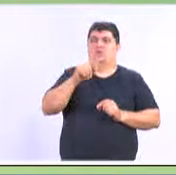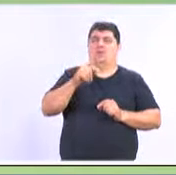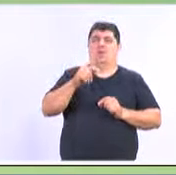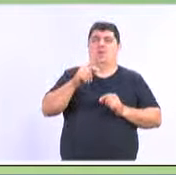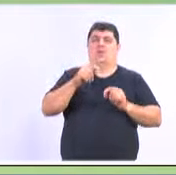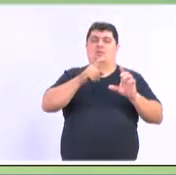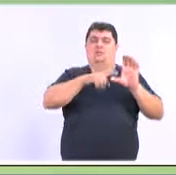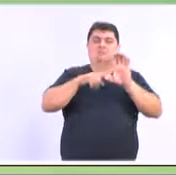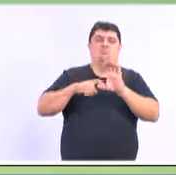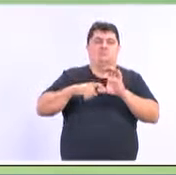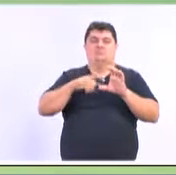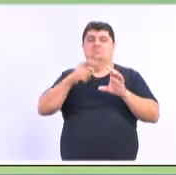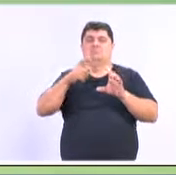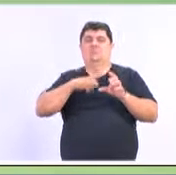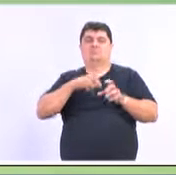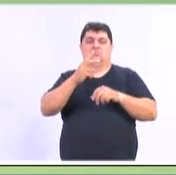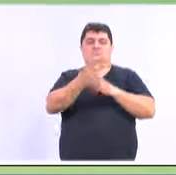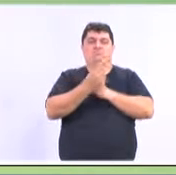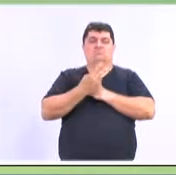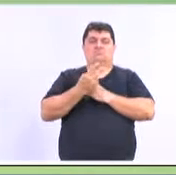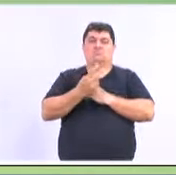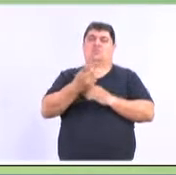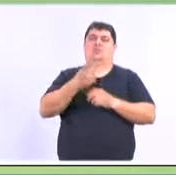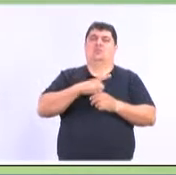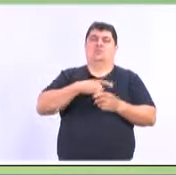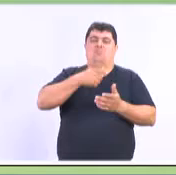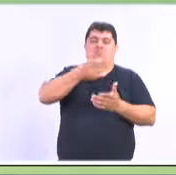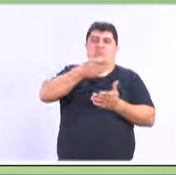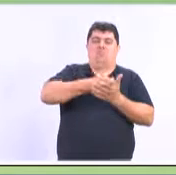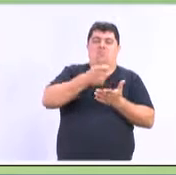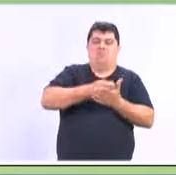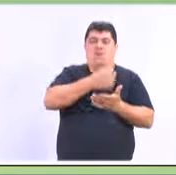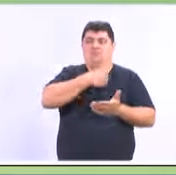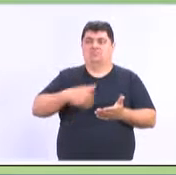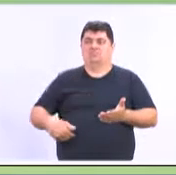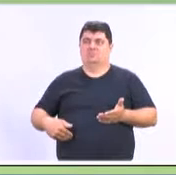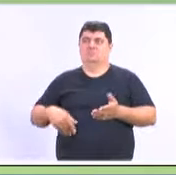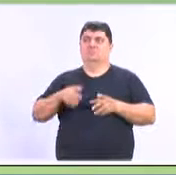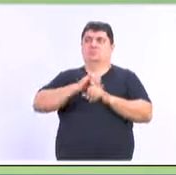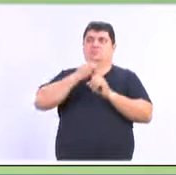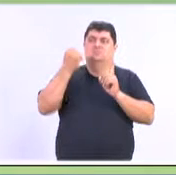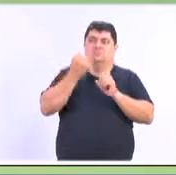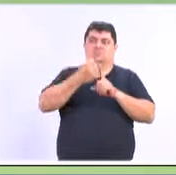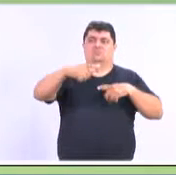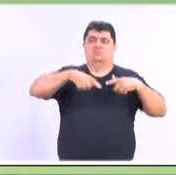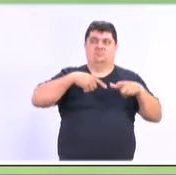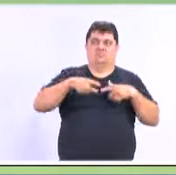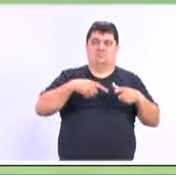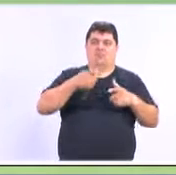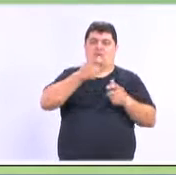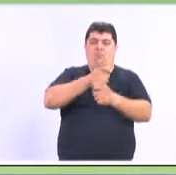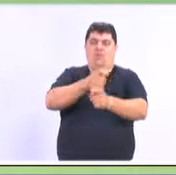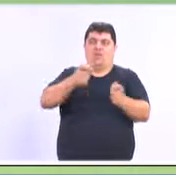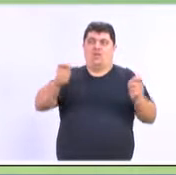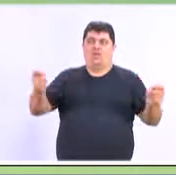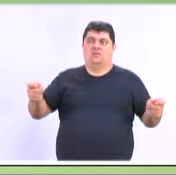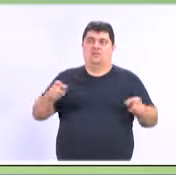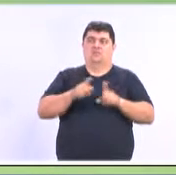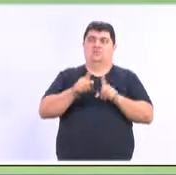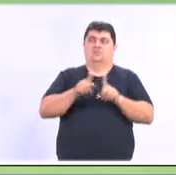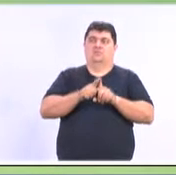fornecedores, empréstimos e financiamentos, obrigações fiscais, obrigações sociais e trabalhistas, contas a pagar